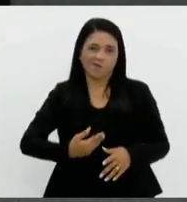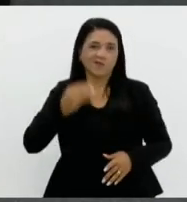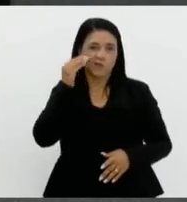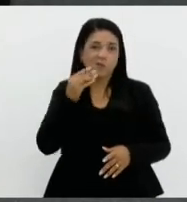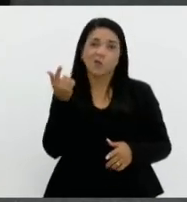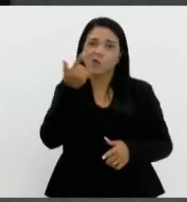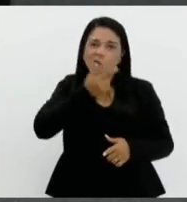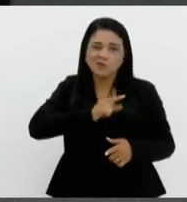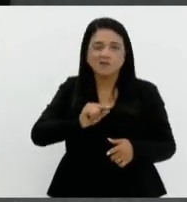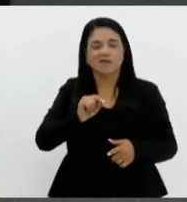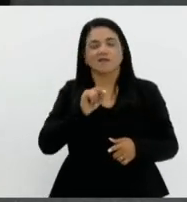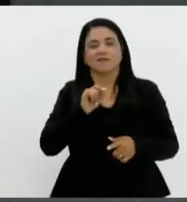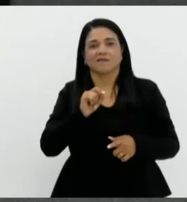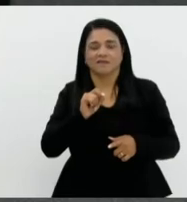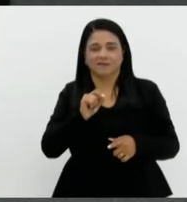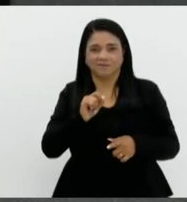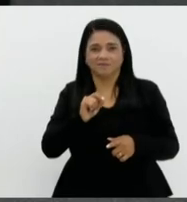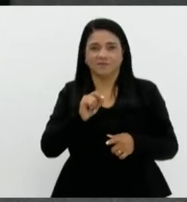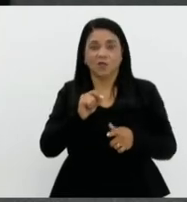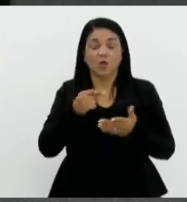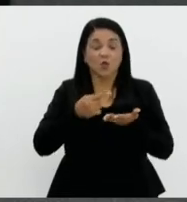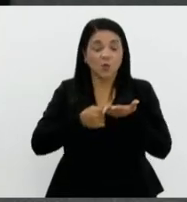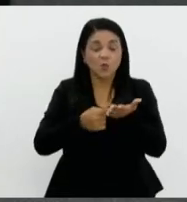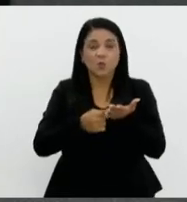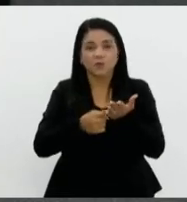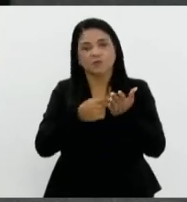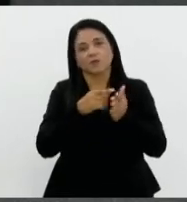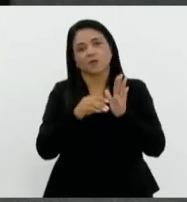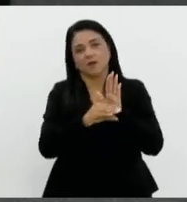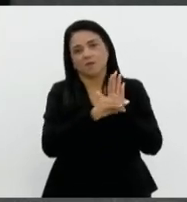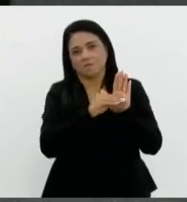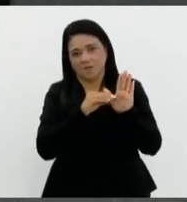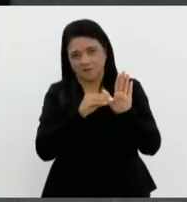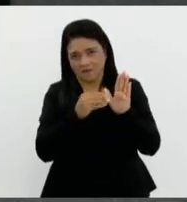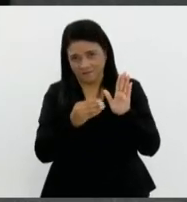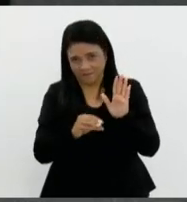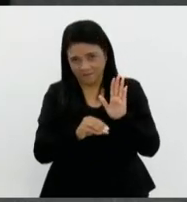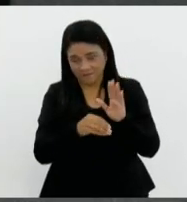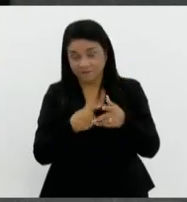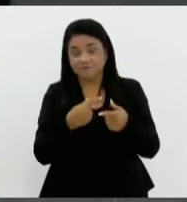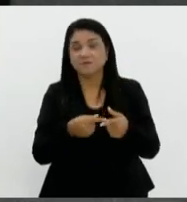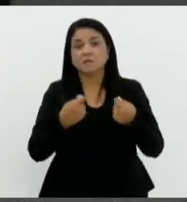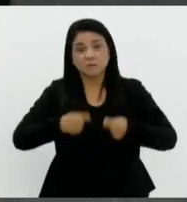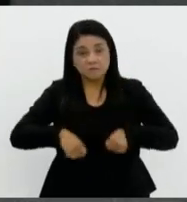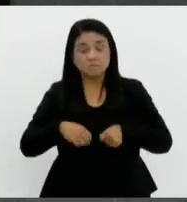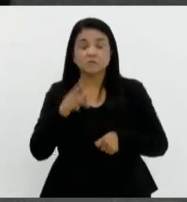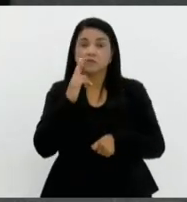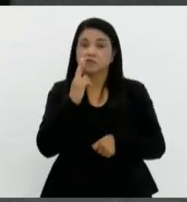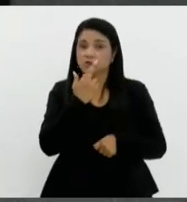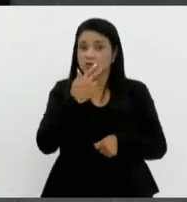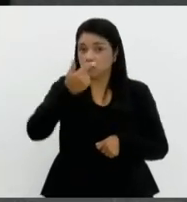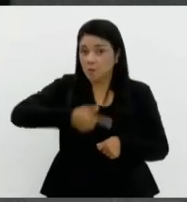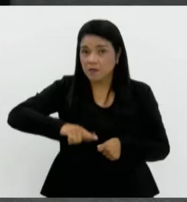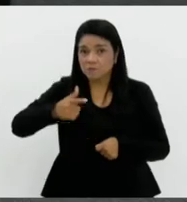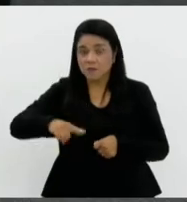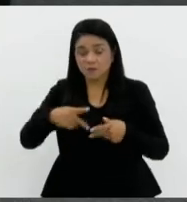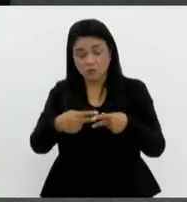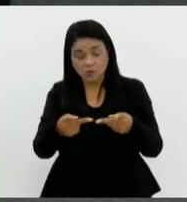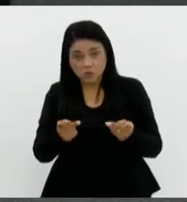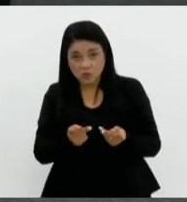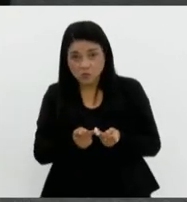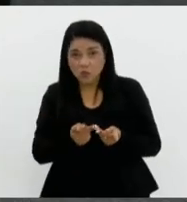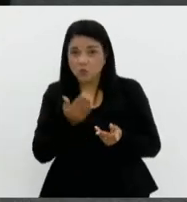isso, cumprindo essa emenda. Então, é muito importante isso. A gente tem que ter mais restaurantes com mais comida, de